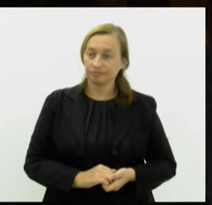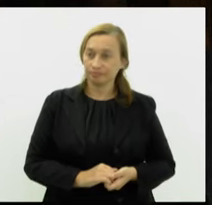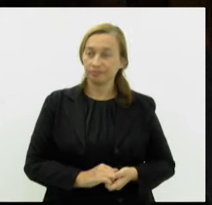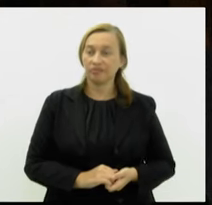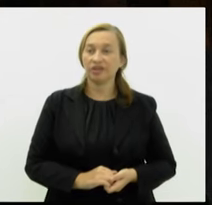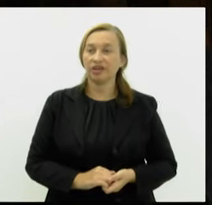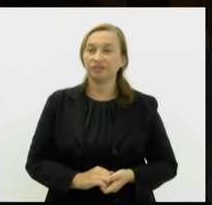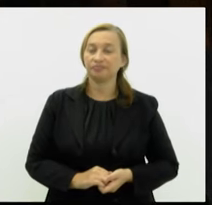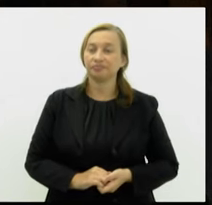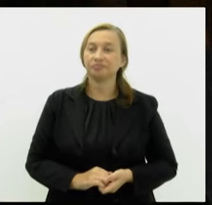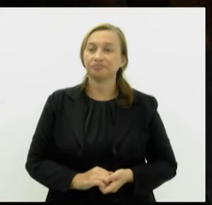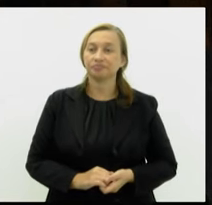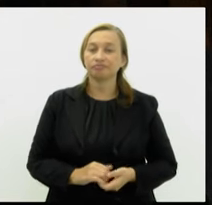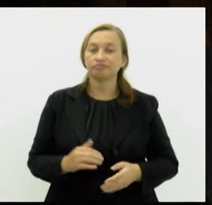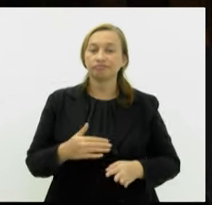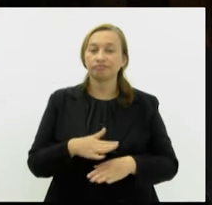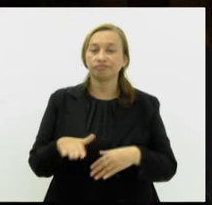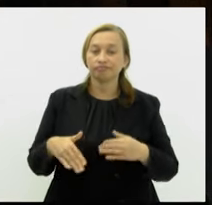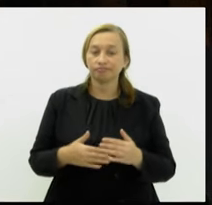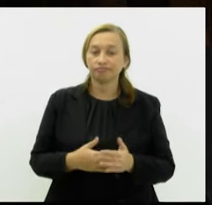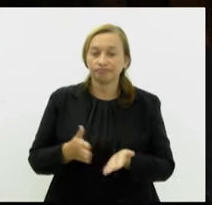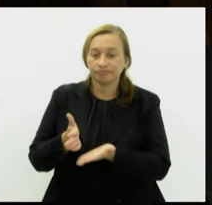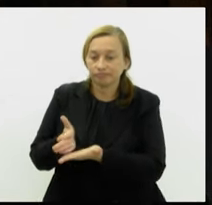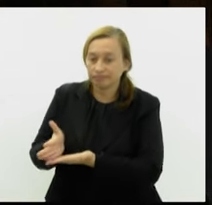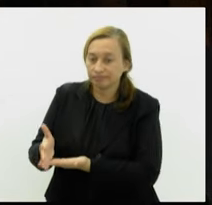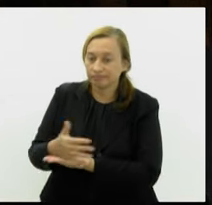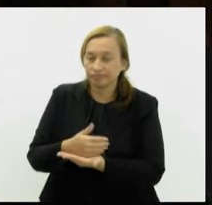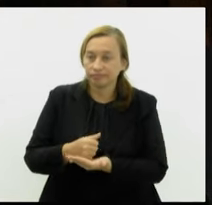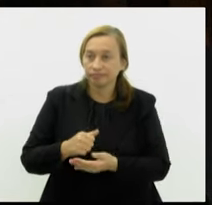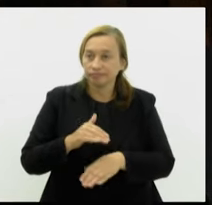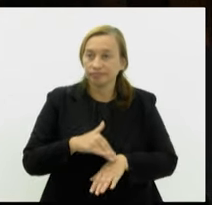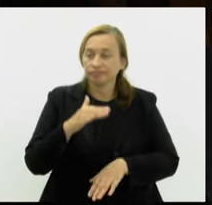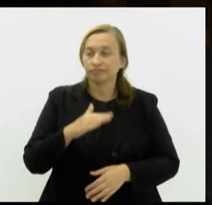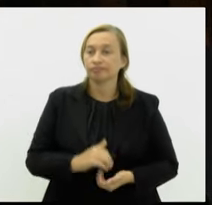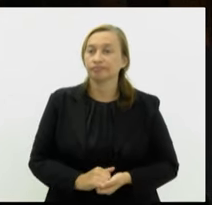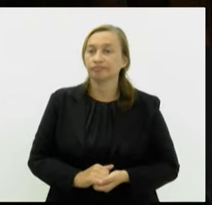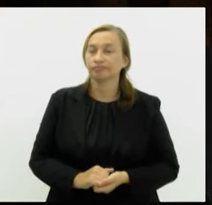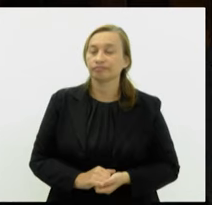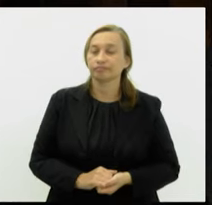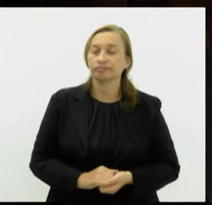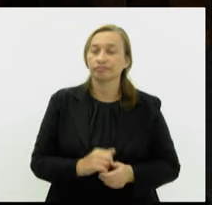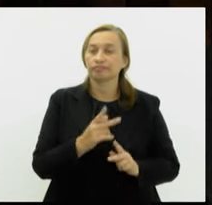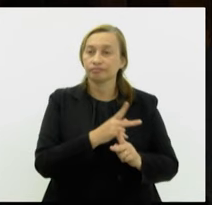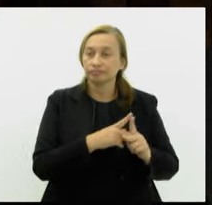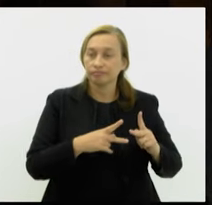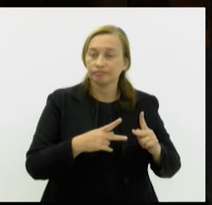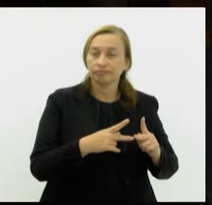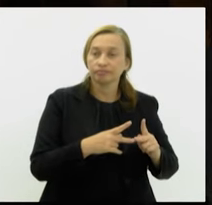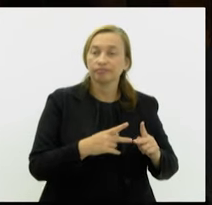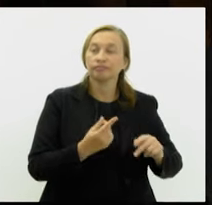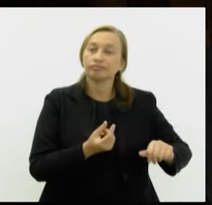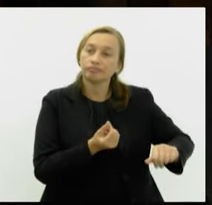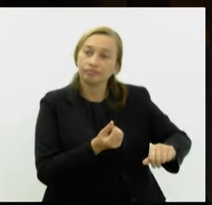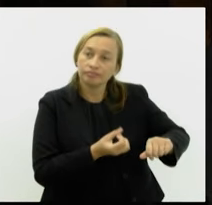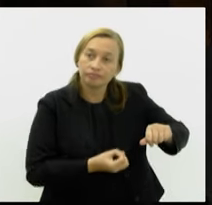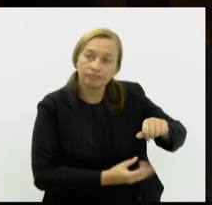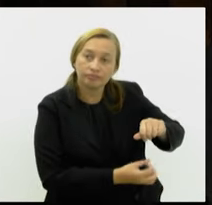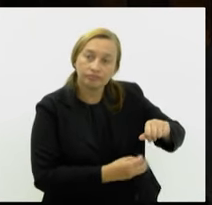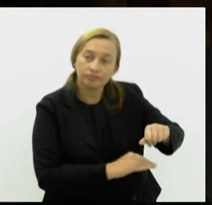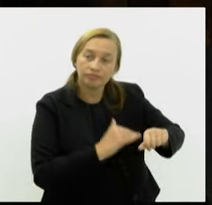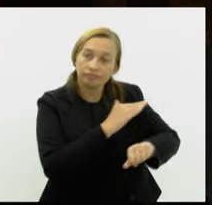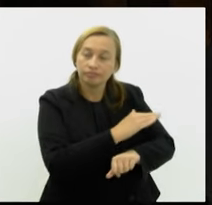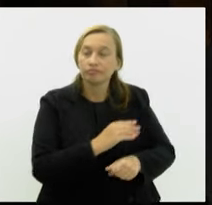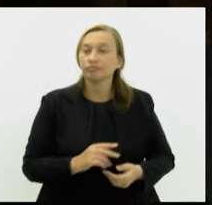crescer, porque todas as arrecadações a mais iriam para o Rio para o Fundo Soberano. Então, o que